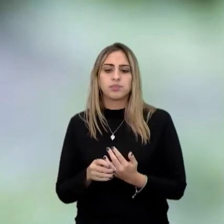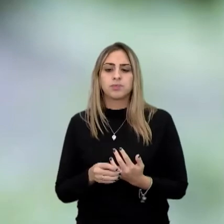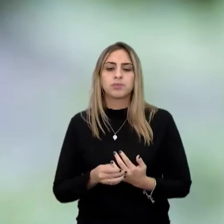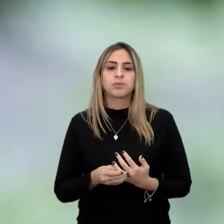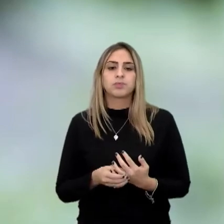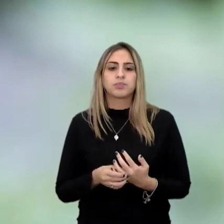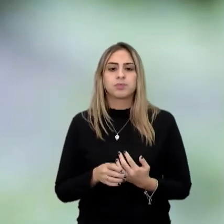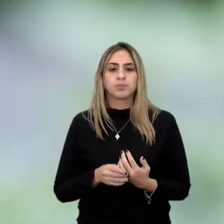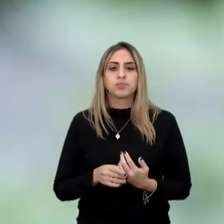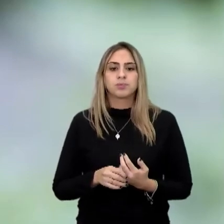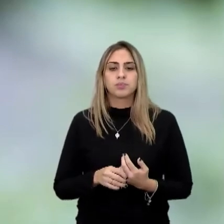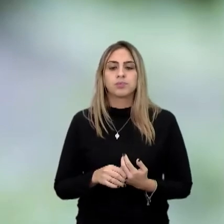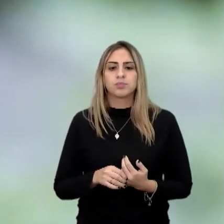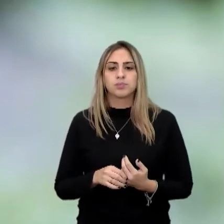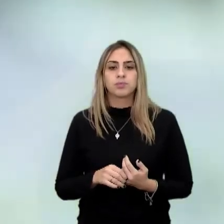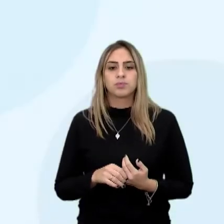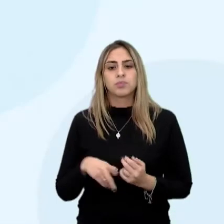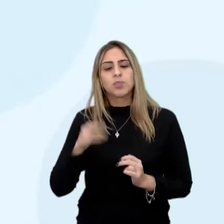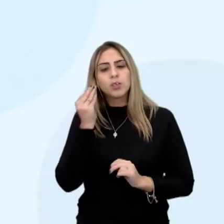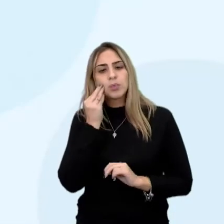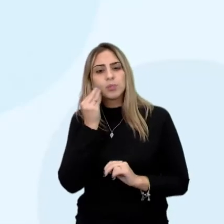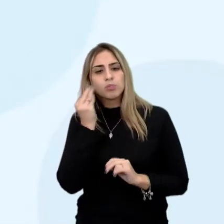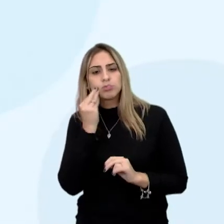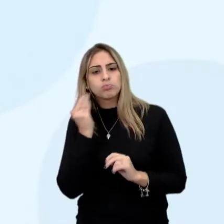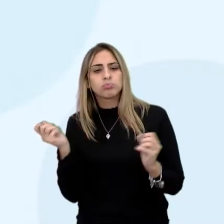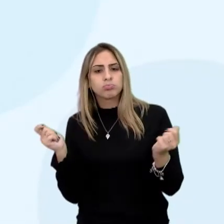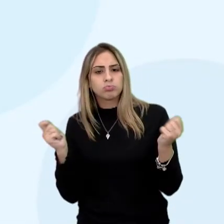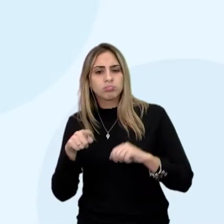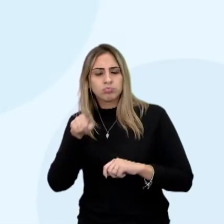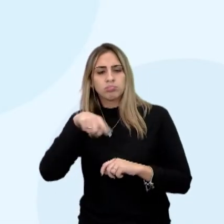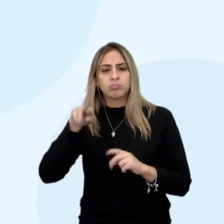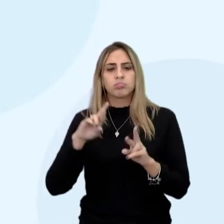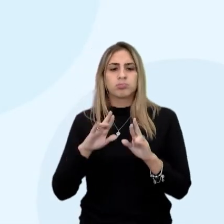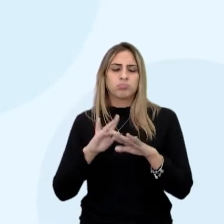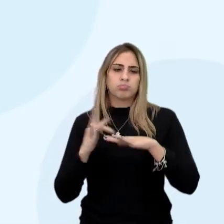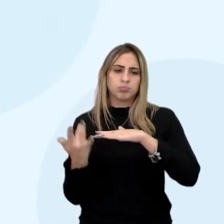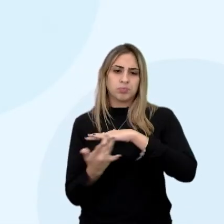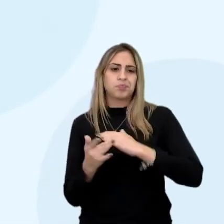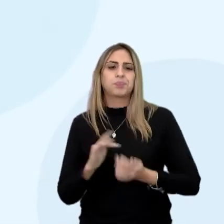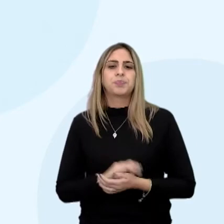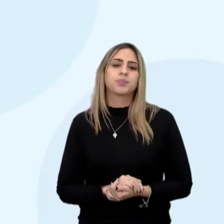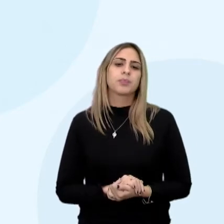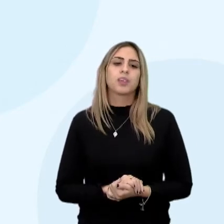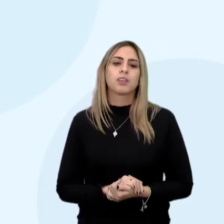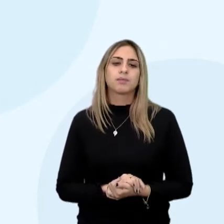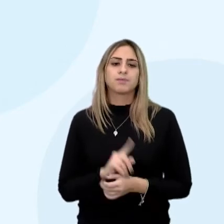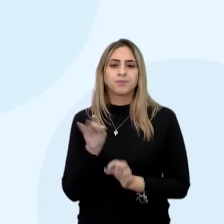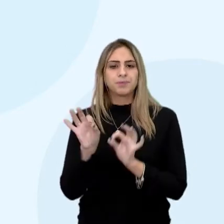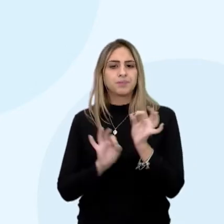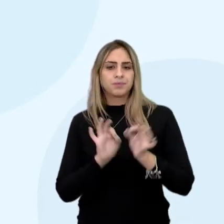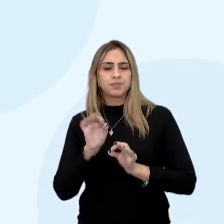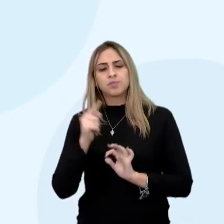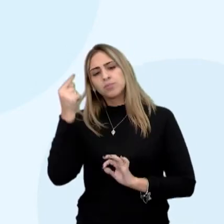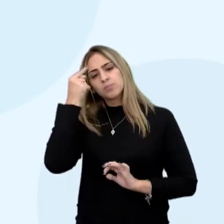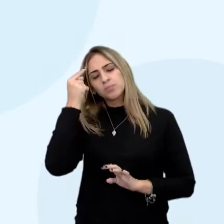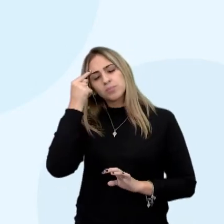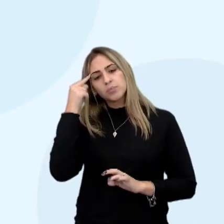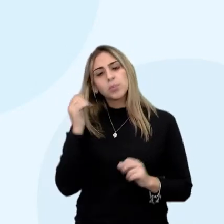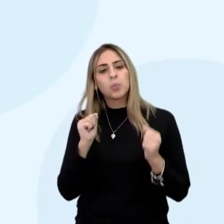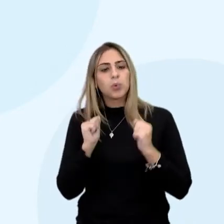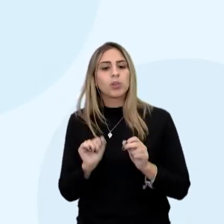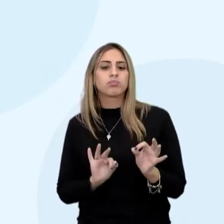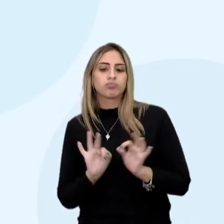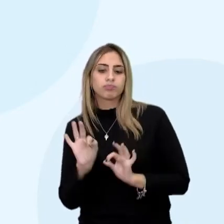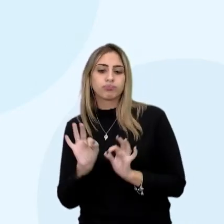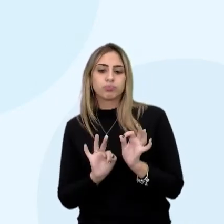efetivamente. Vamos lá, possibilidades aí nas redes para vocês. Que tal elaborar um mapeamento de memes e pensar no poder da viralização?